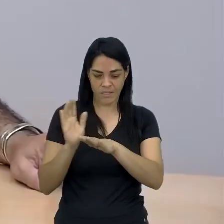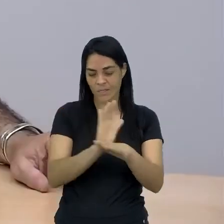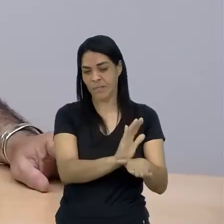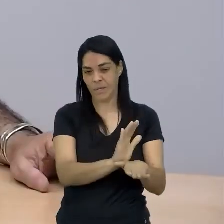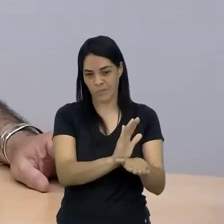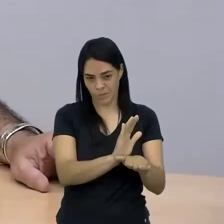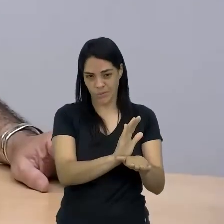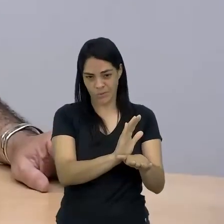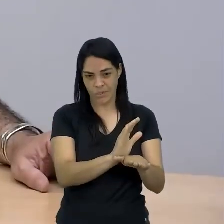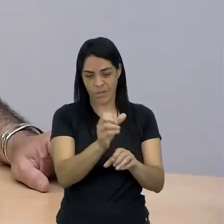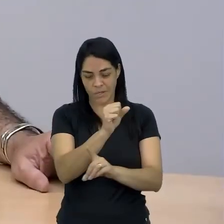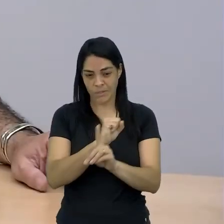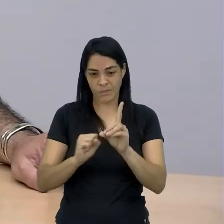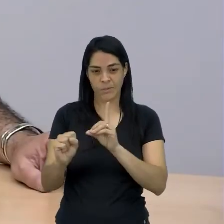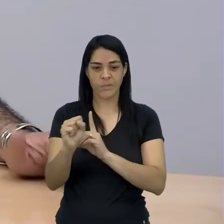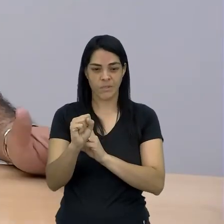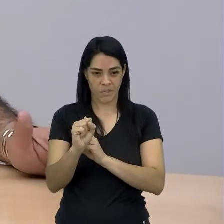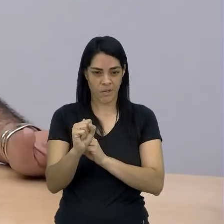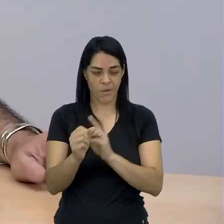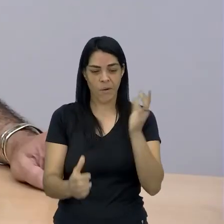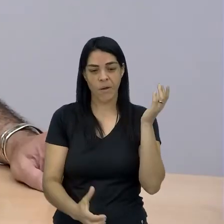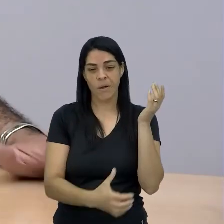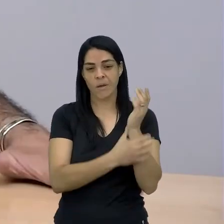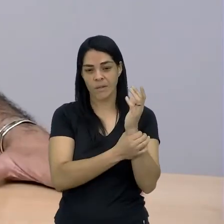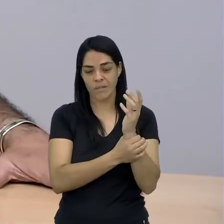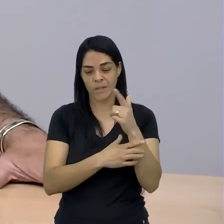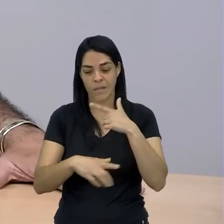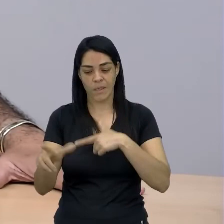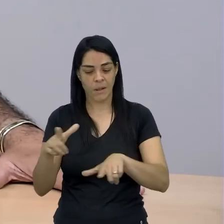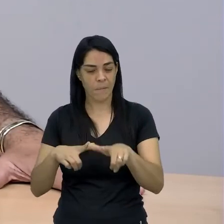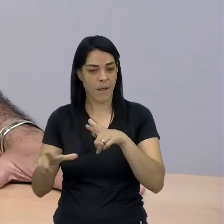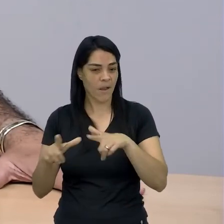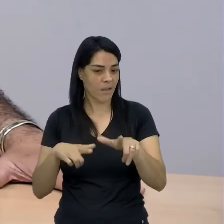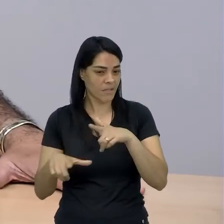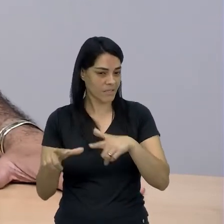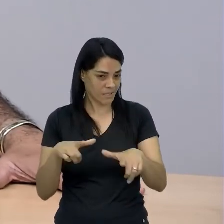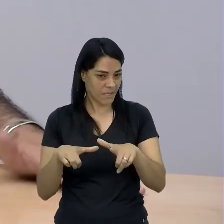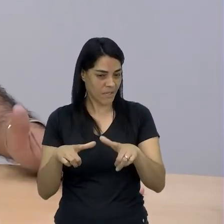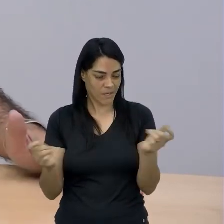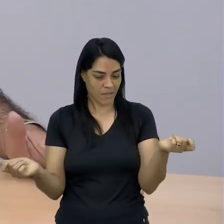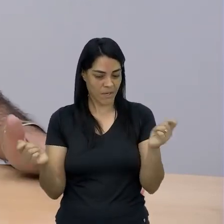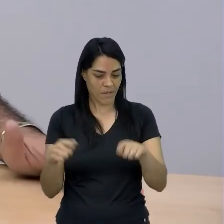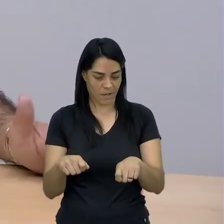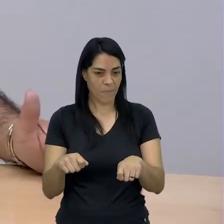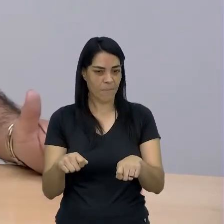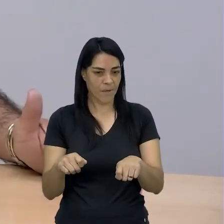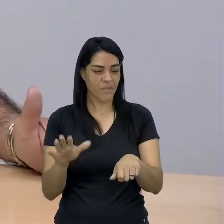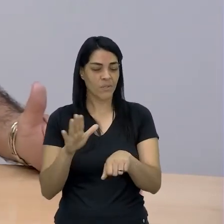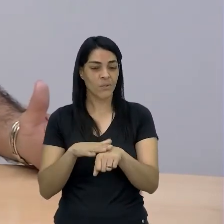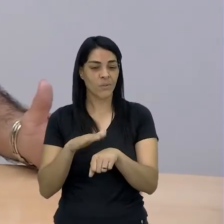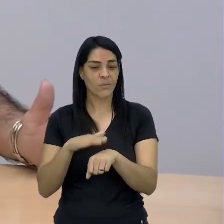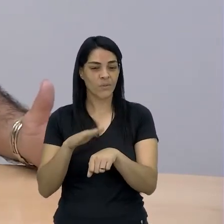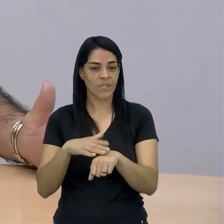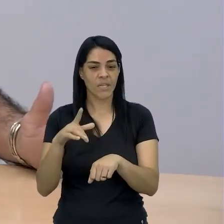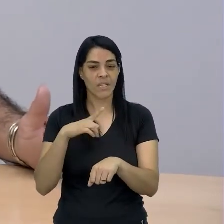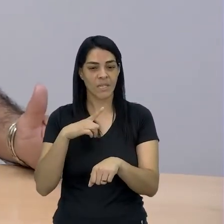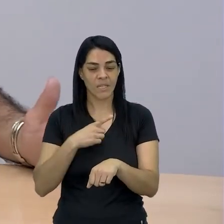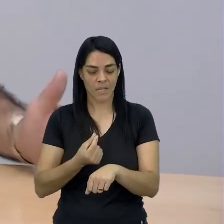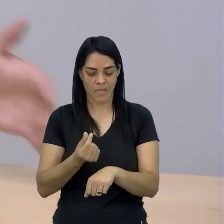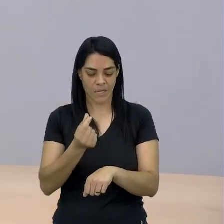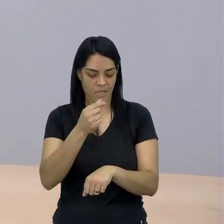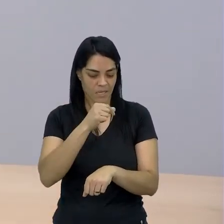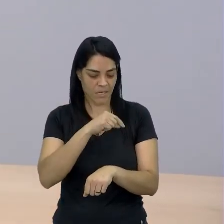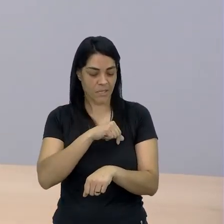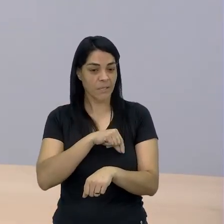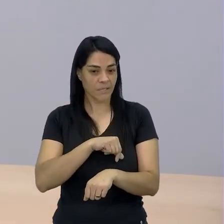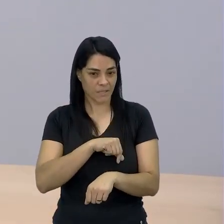previdenciária, social, garantias trabalhistas, que possa fazer com que ele tenha uma renda ao